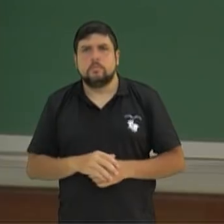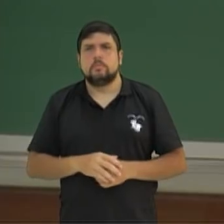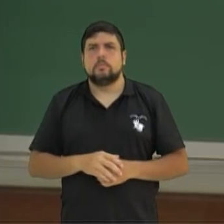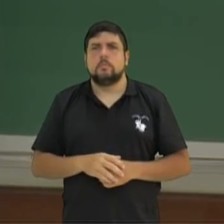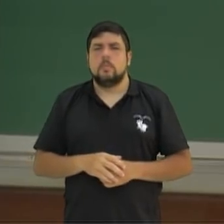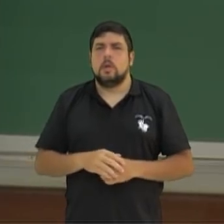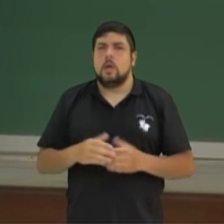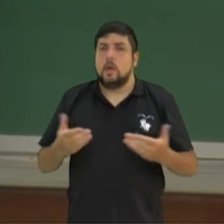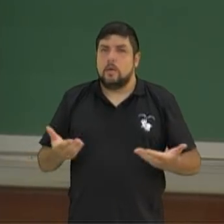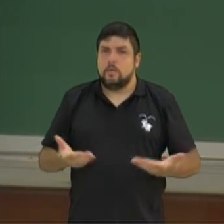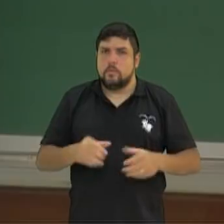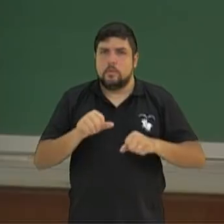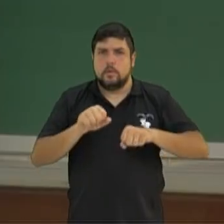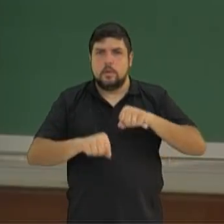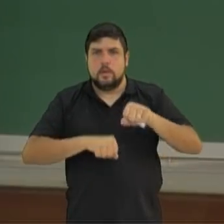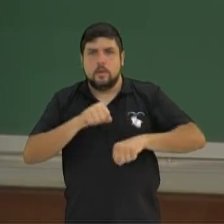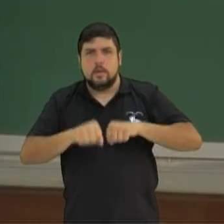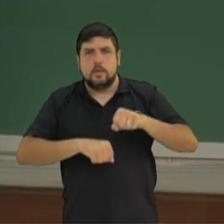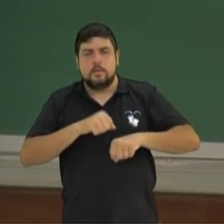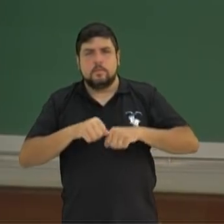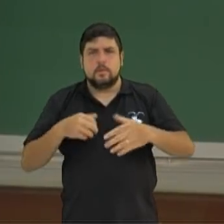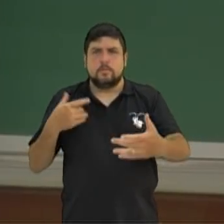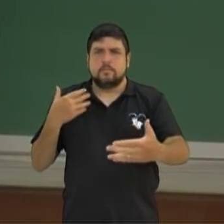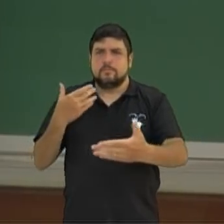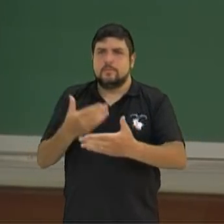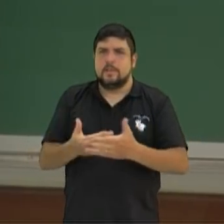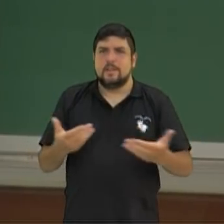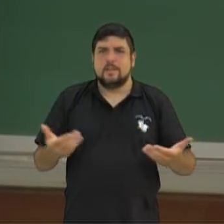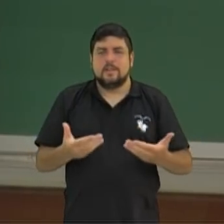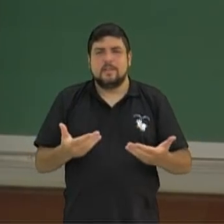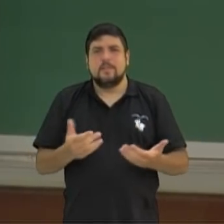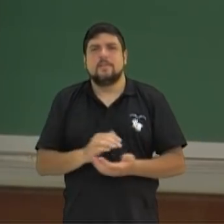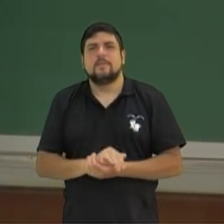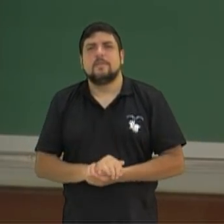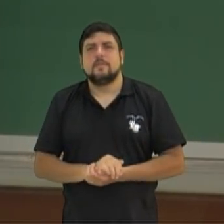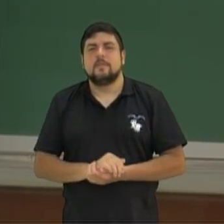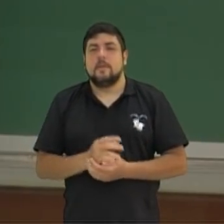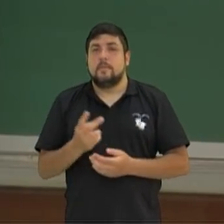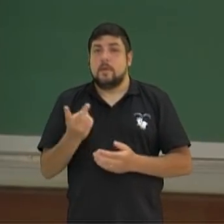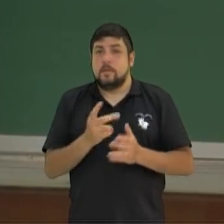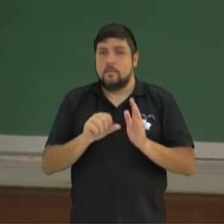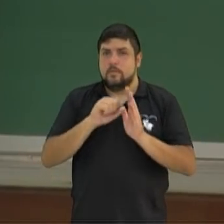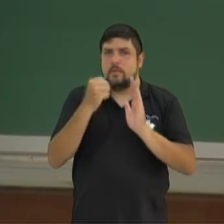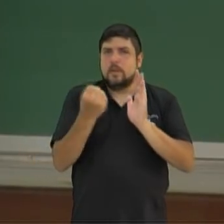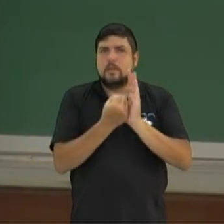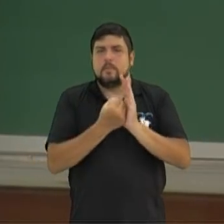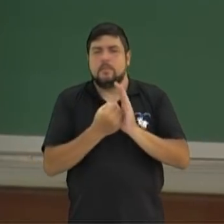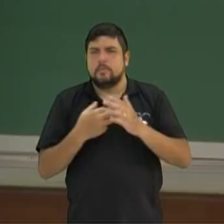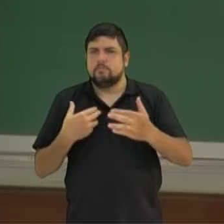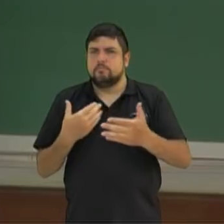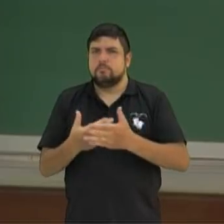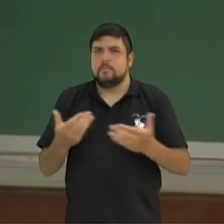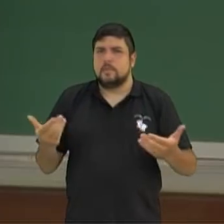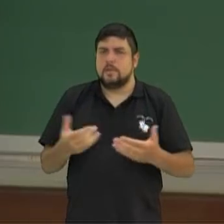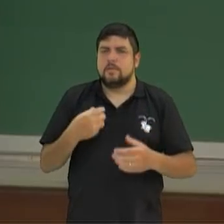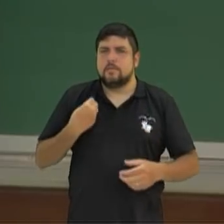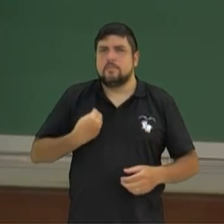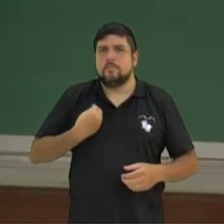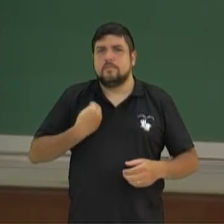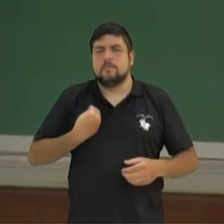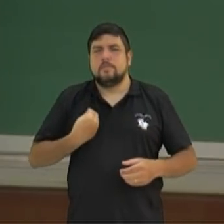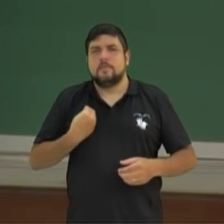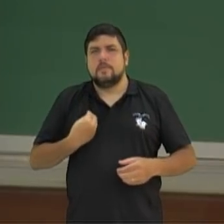Scoot e Breezer para a prática do mountain bike, né? Então essas duas marcas, até hoje a gente encontra